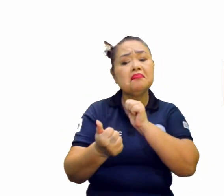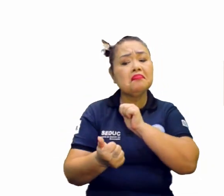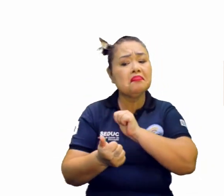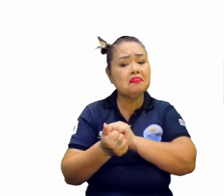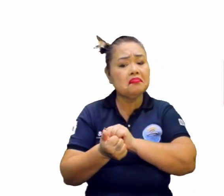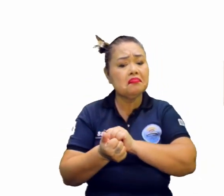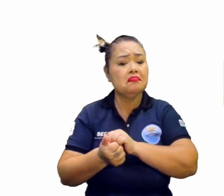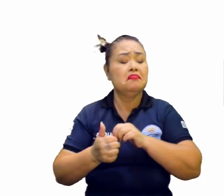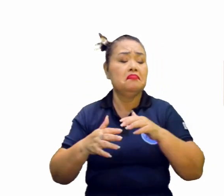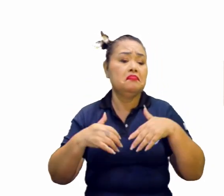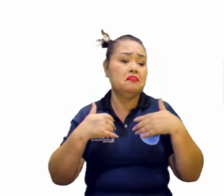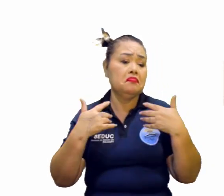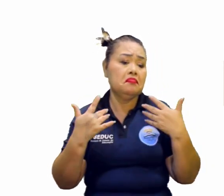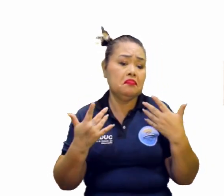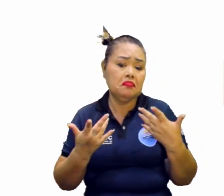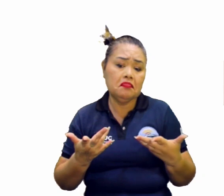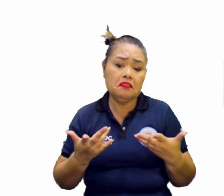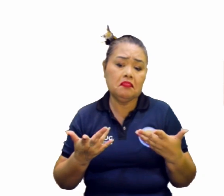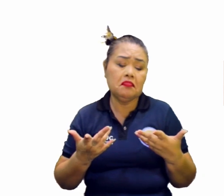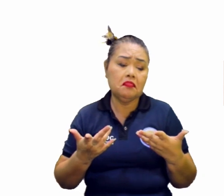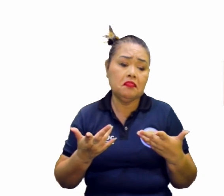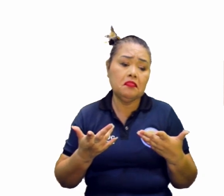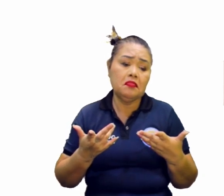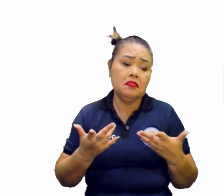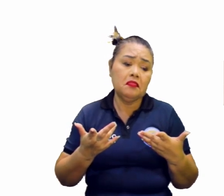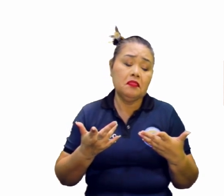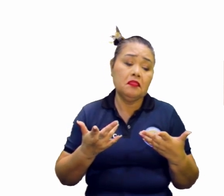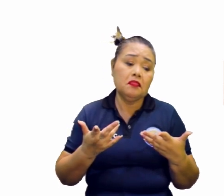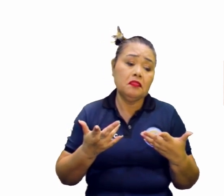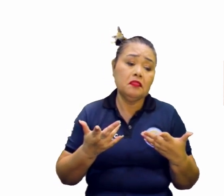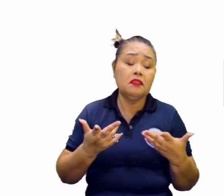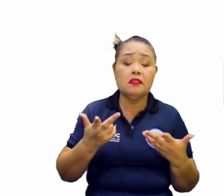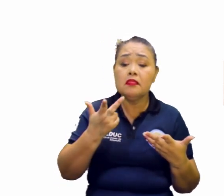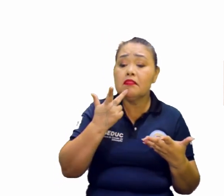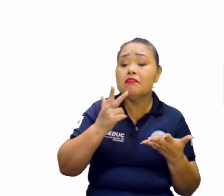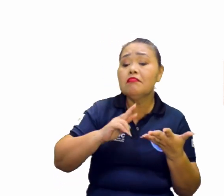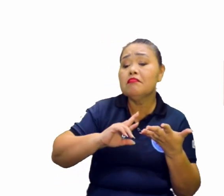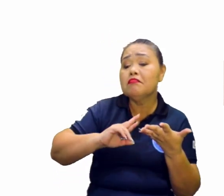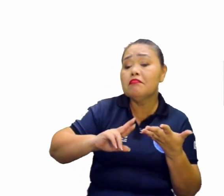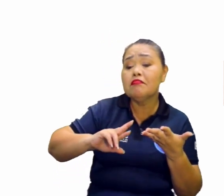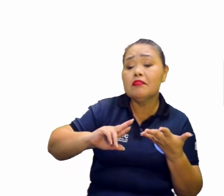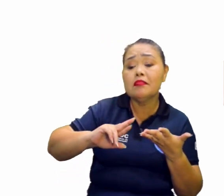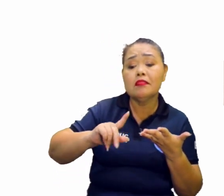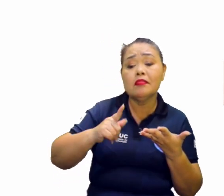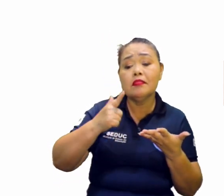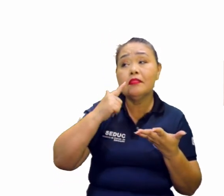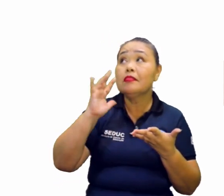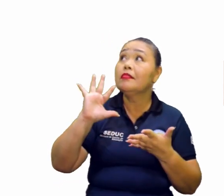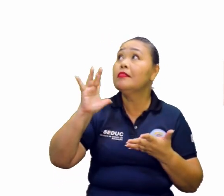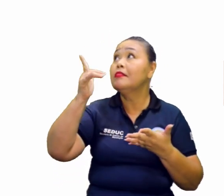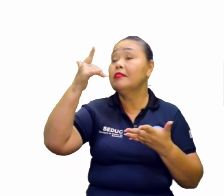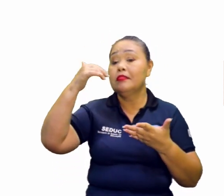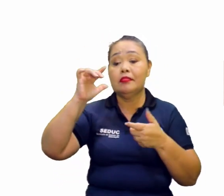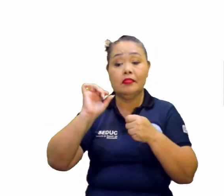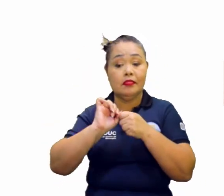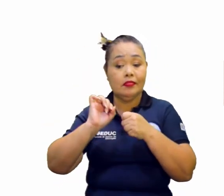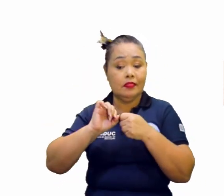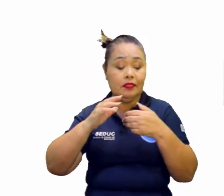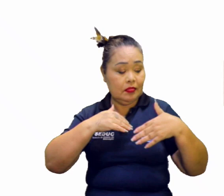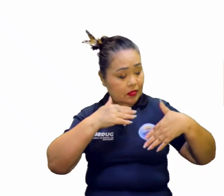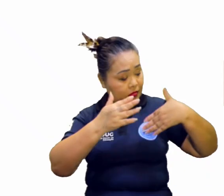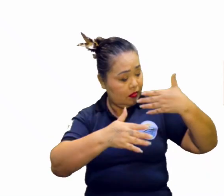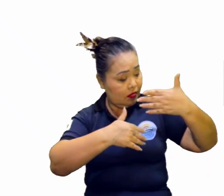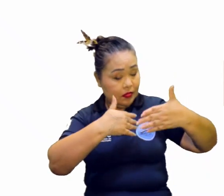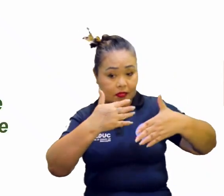à questão das variáveis, né, climáticas que podem acontecer ao longo das estações do